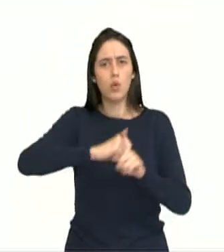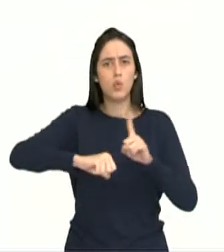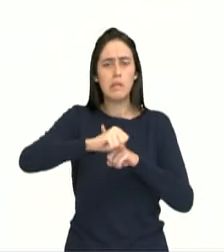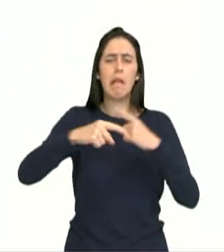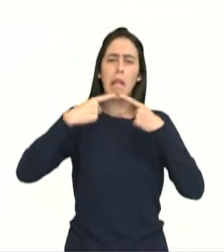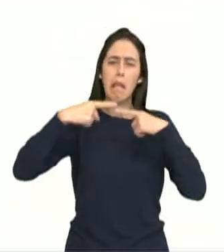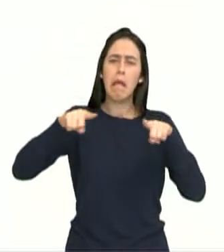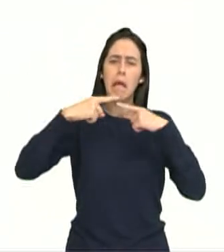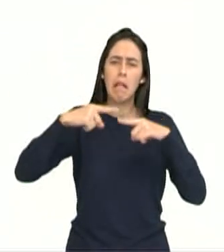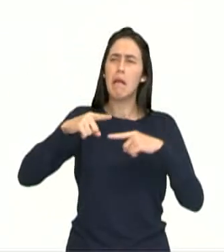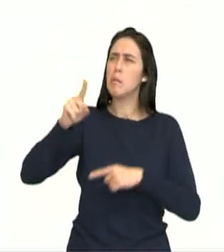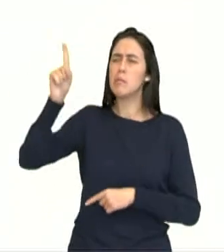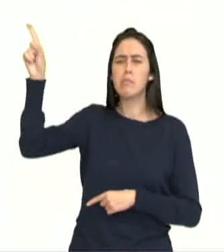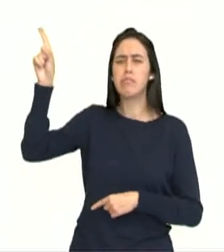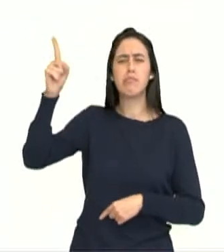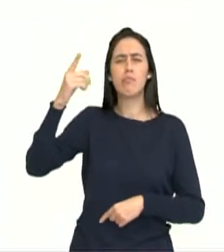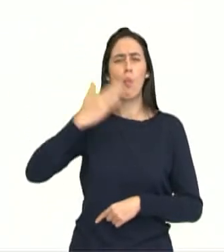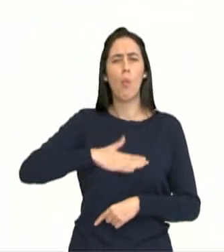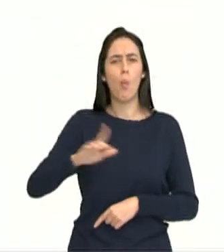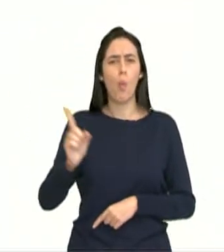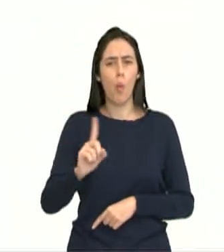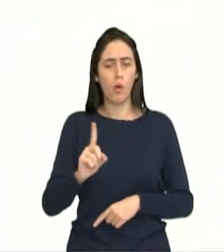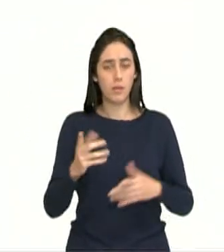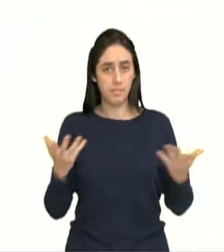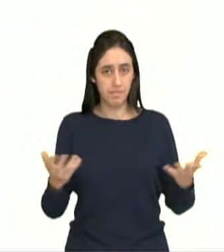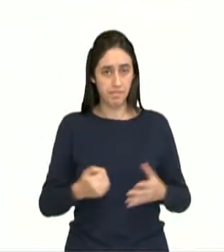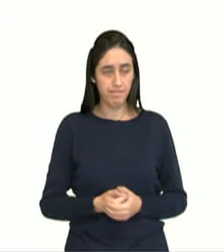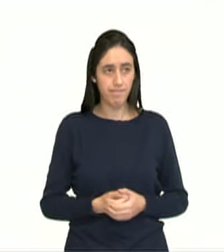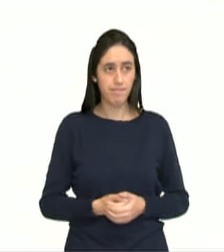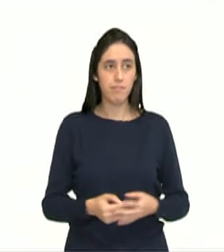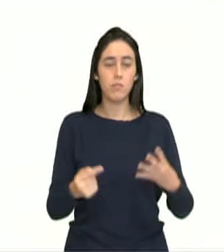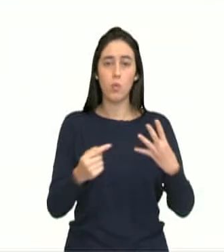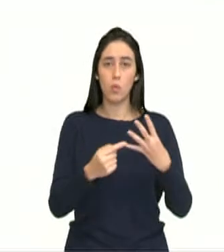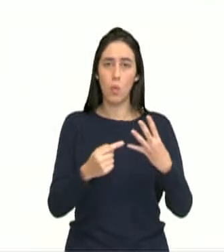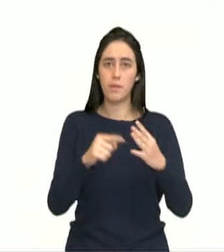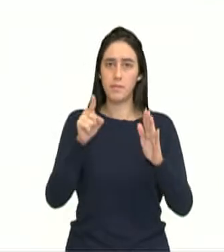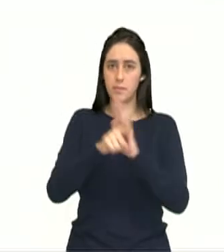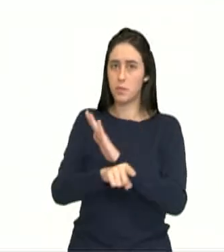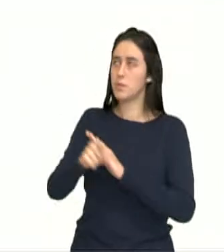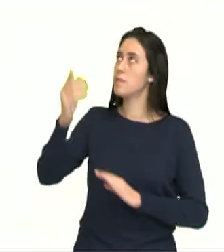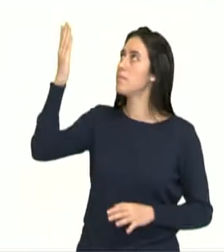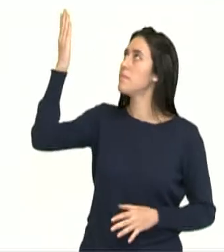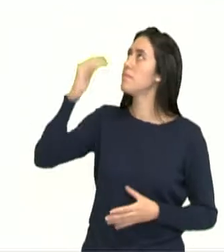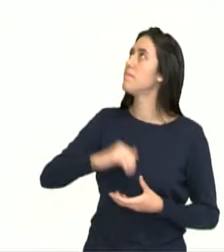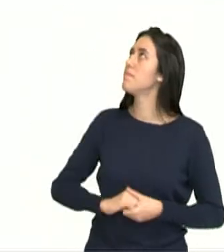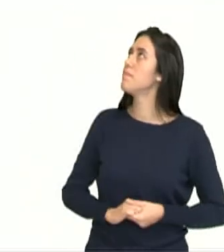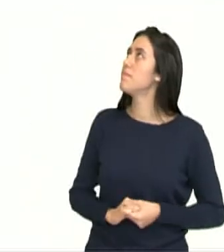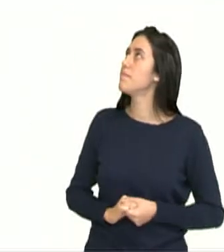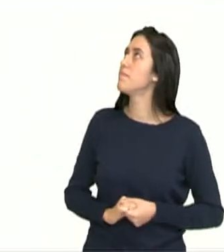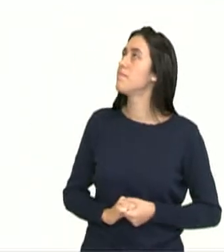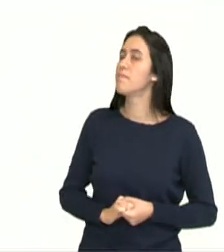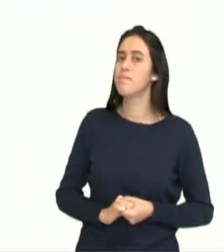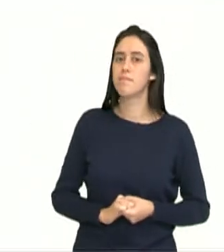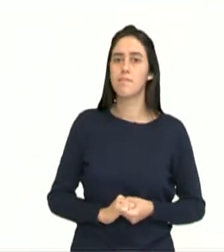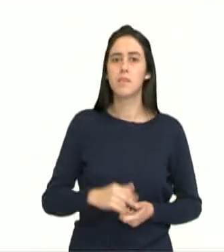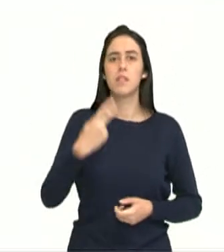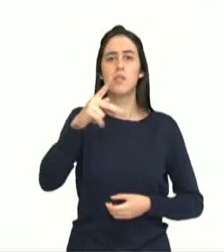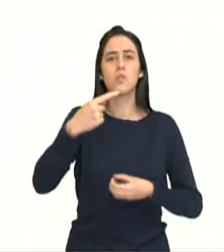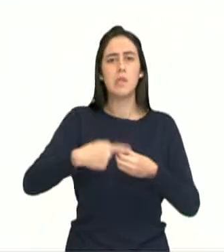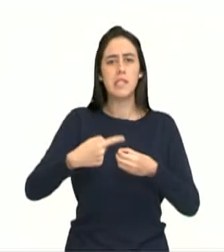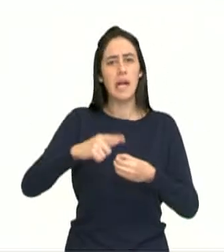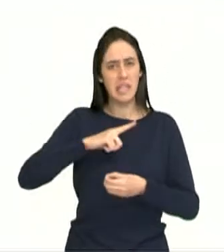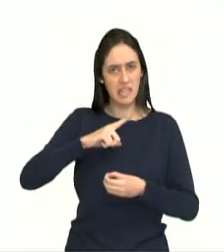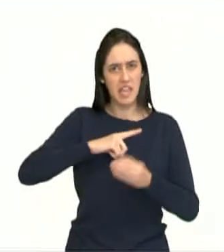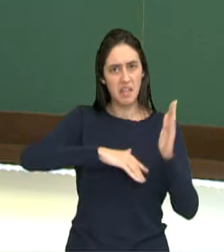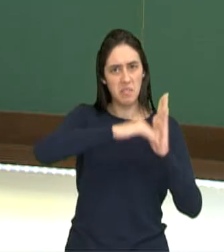tipo de trabalho, né? E a quarta questão, is there graffiti in your city? Né? Há algum grafite na sua cidade,